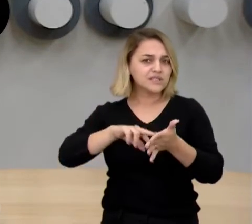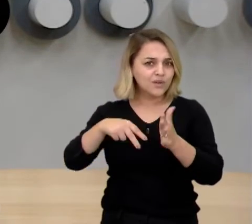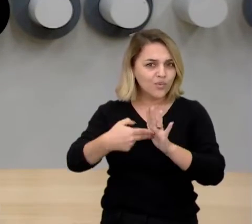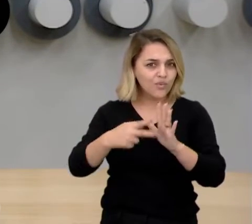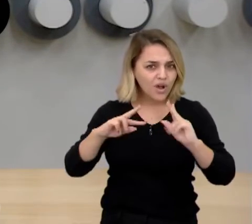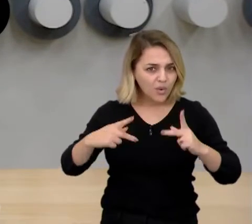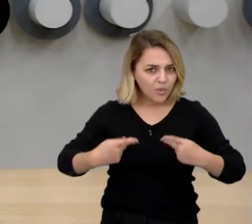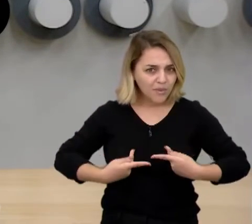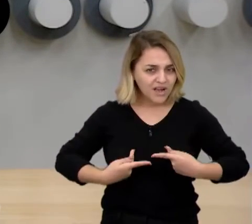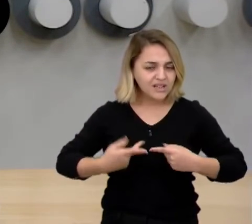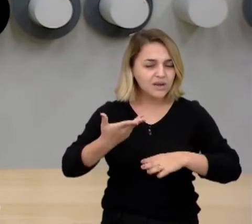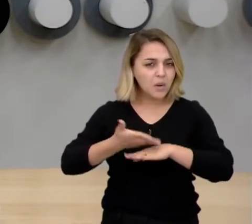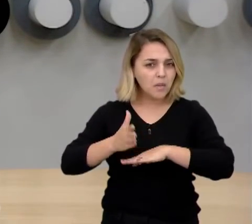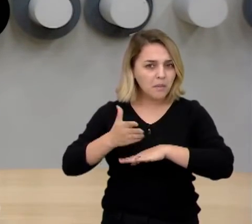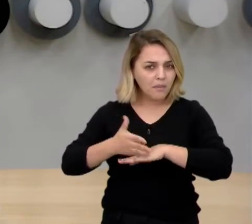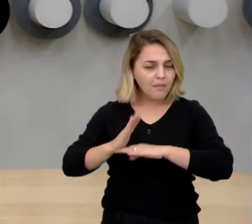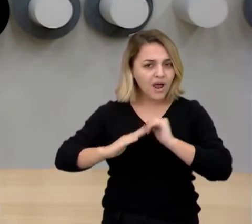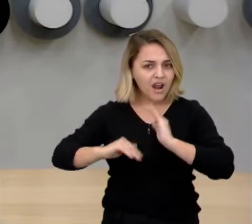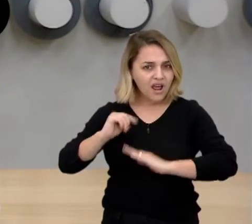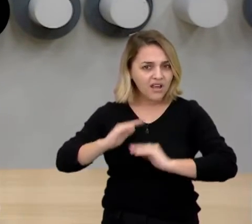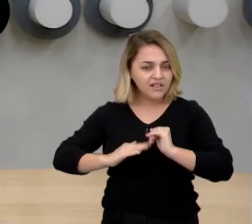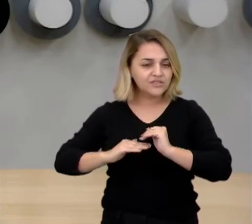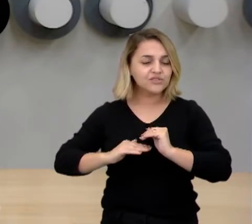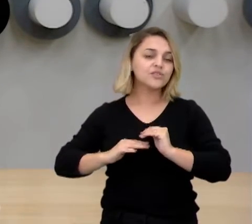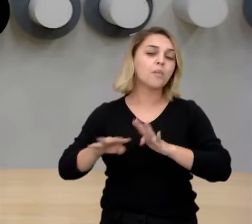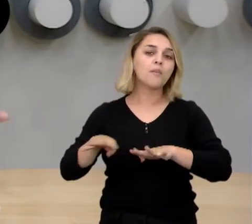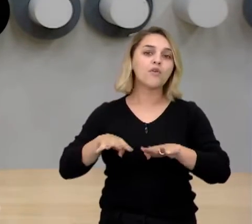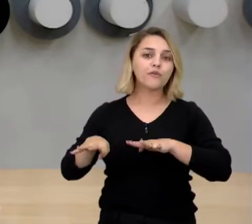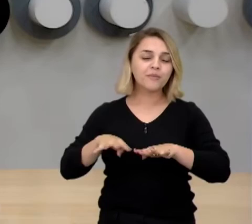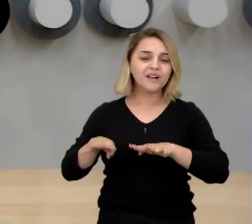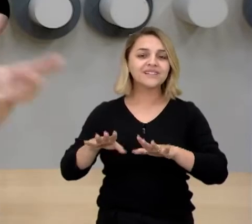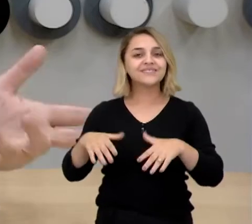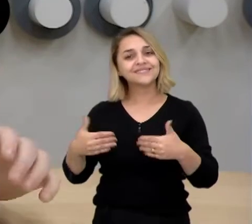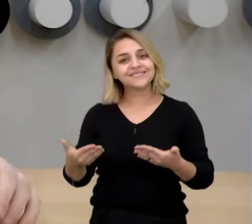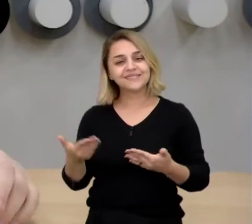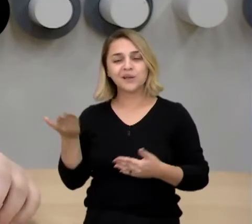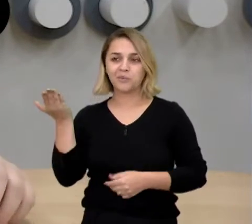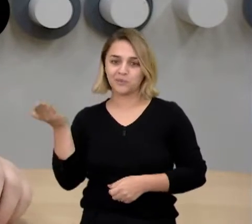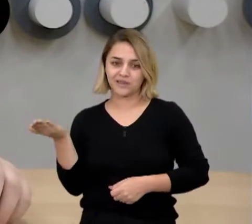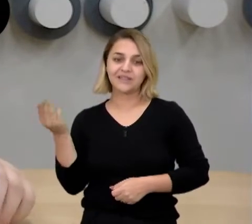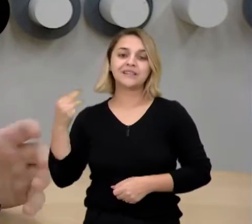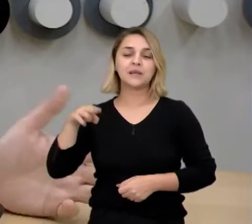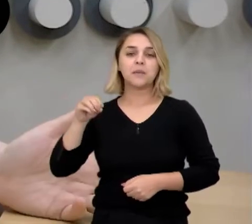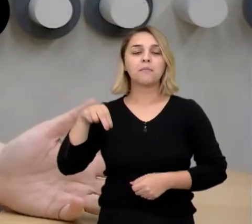prática, em movimento, então, para Montesquieu, uma